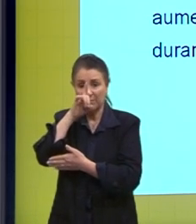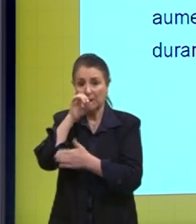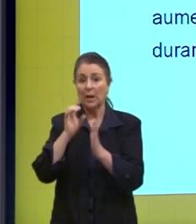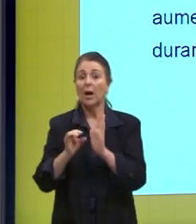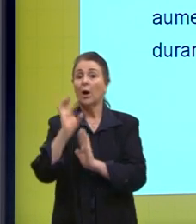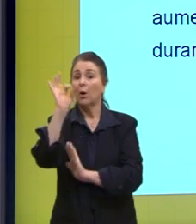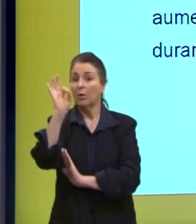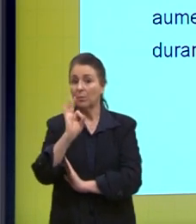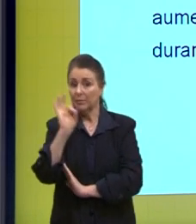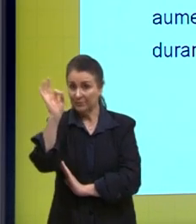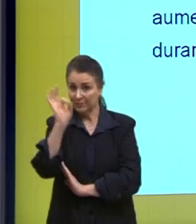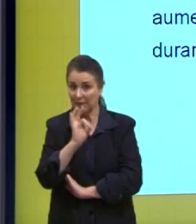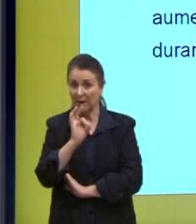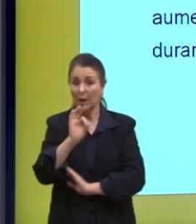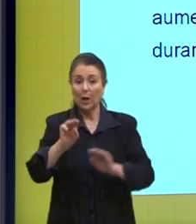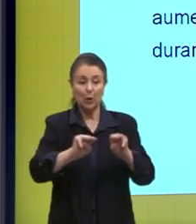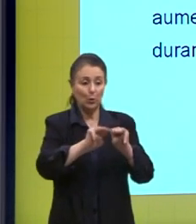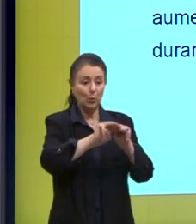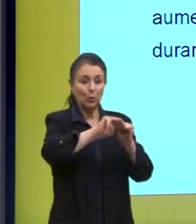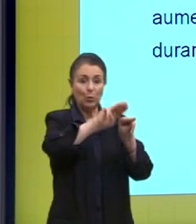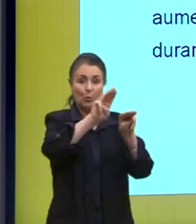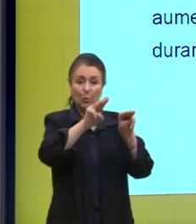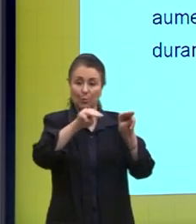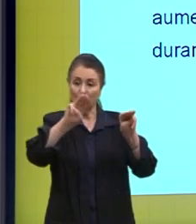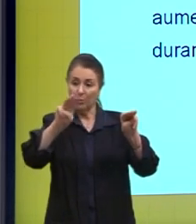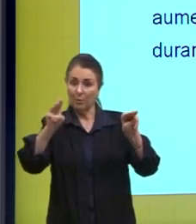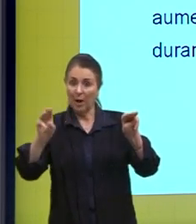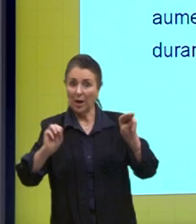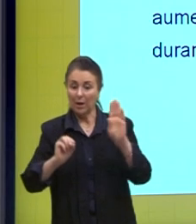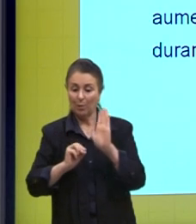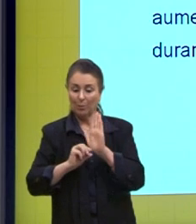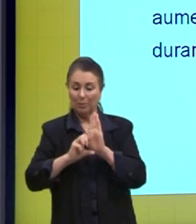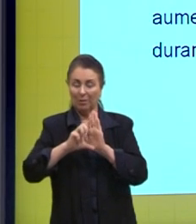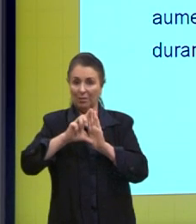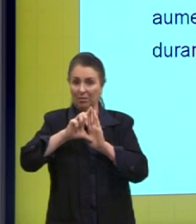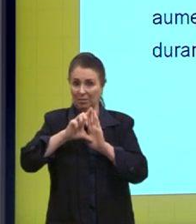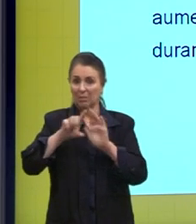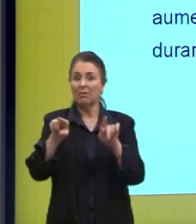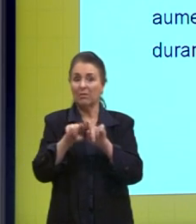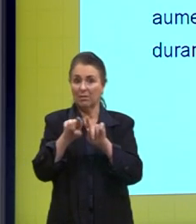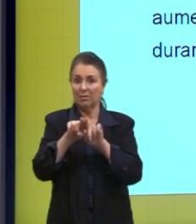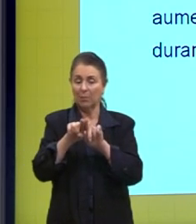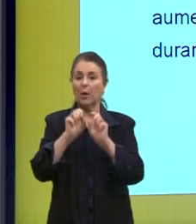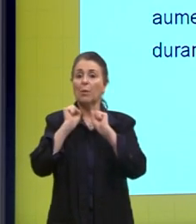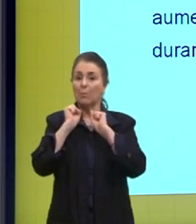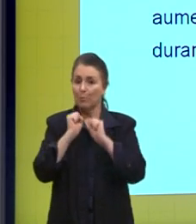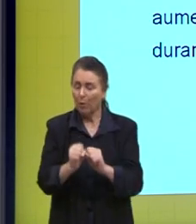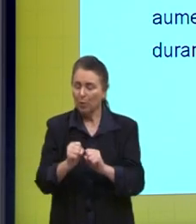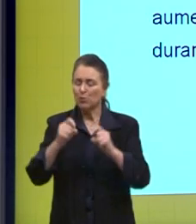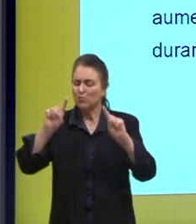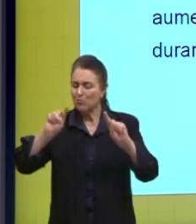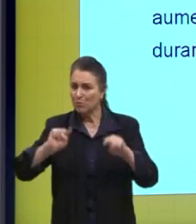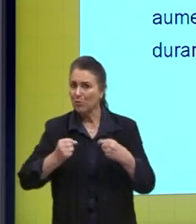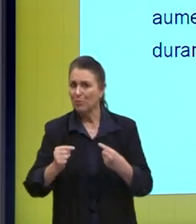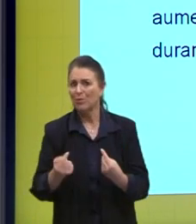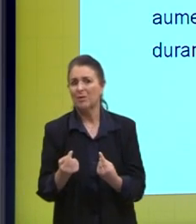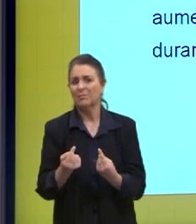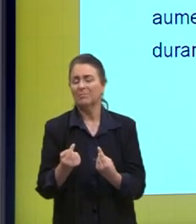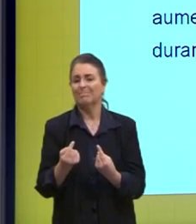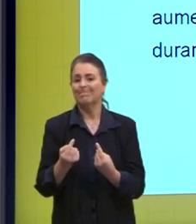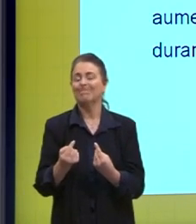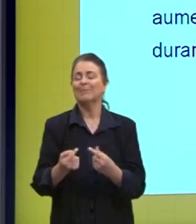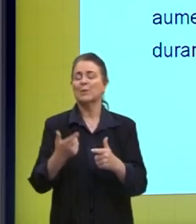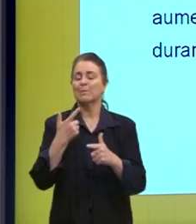aumento do nível do mar durante os últimos 10 15 anos pode vir a causar catástrofes